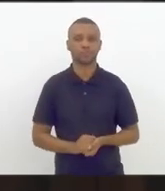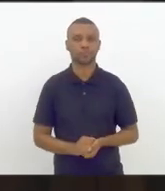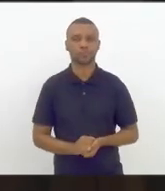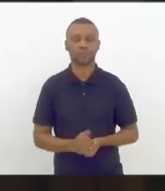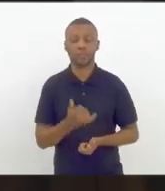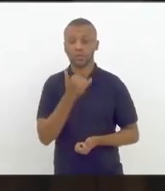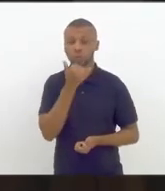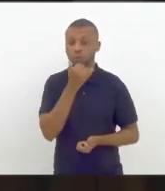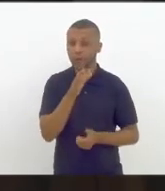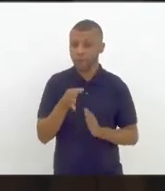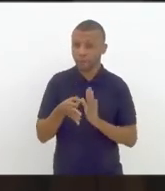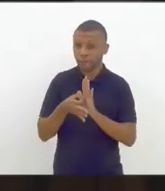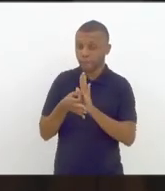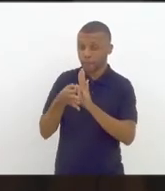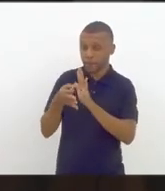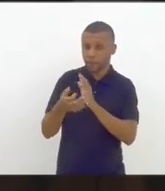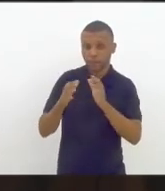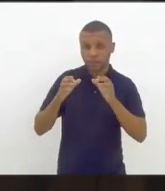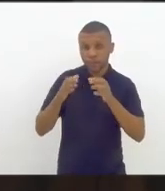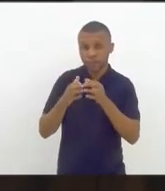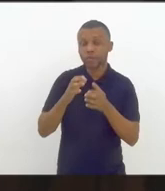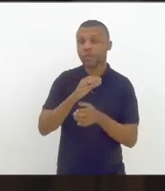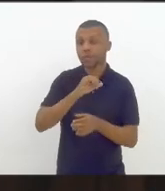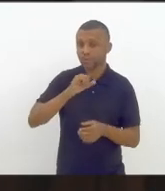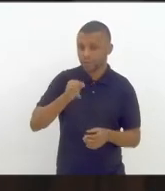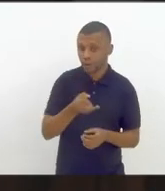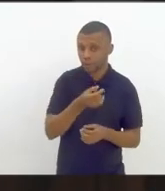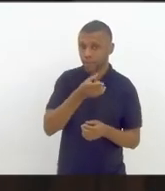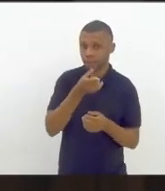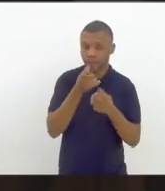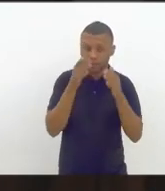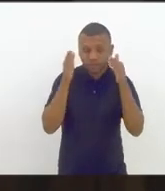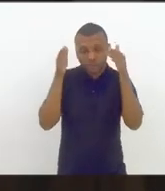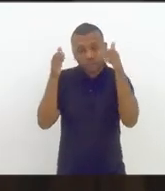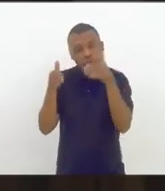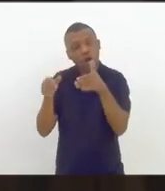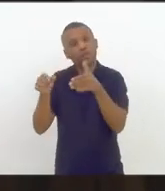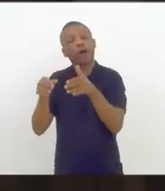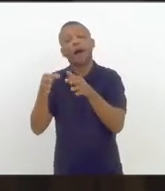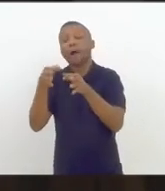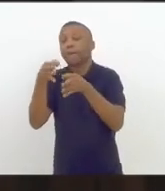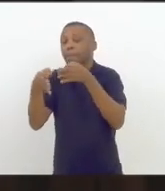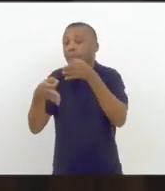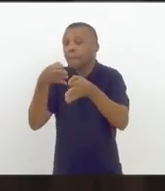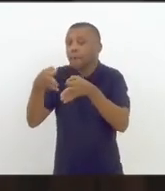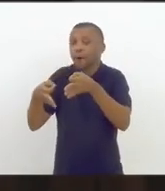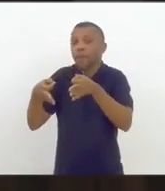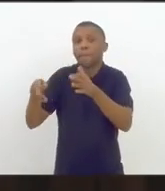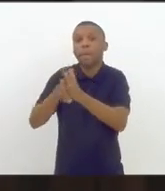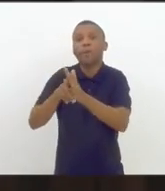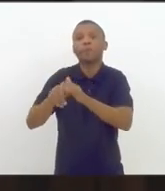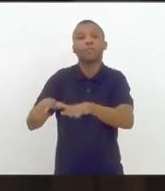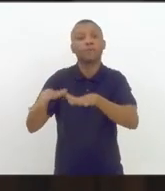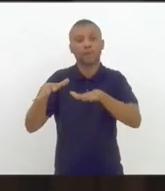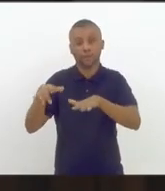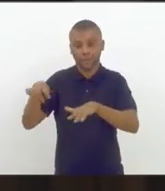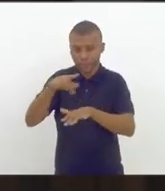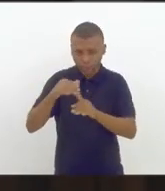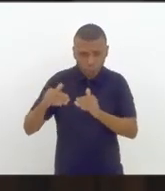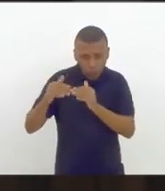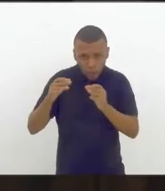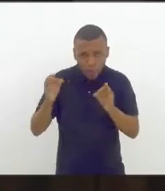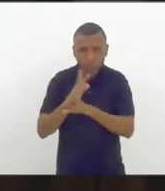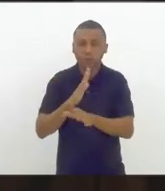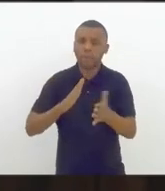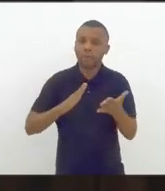Perdão. Em votação, parecer da Comissão de Constituição e Justiça sobre as emendas de plenário. Senhores que aprovam isso como estão aprovados. Em votação,